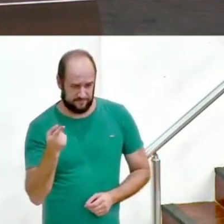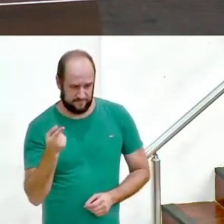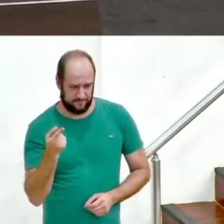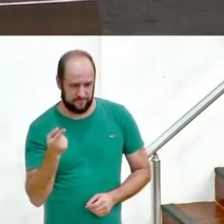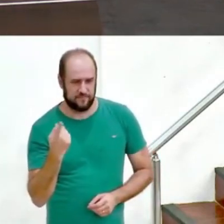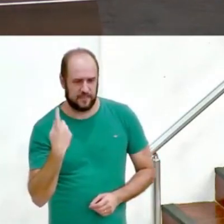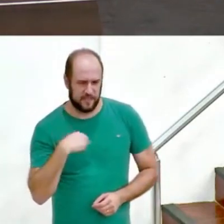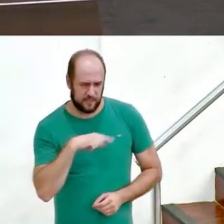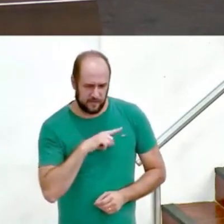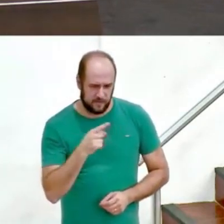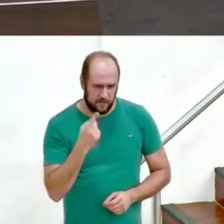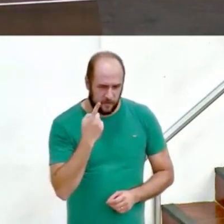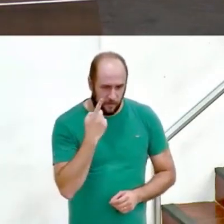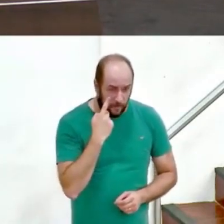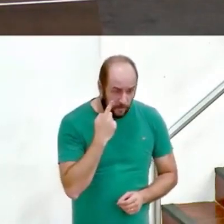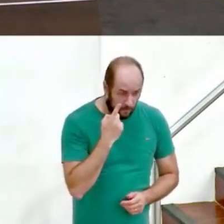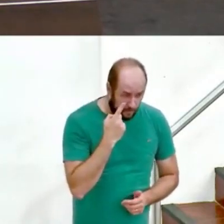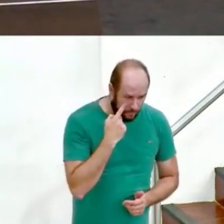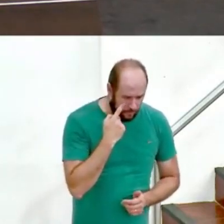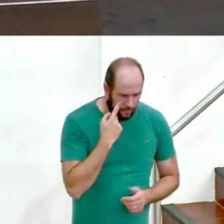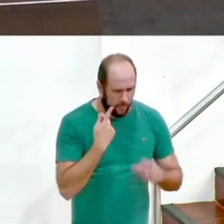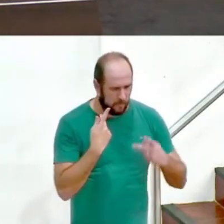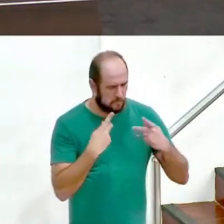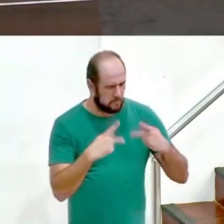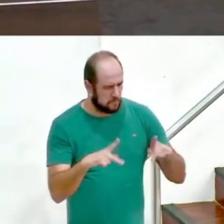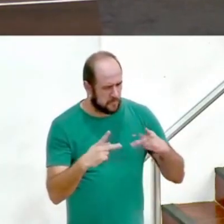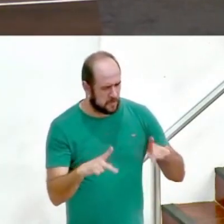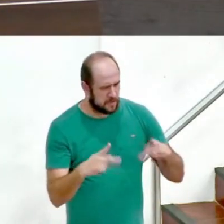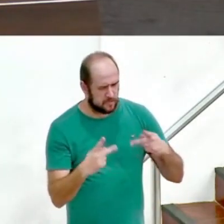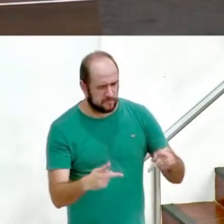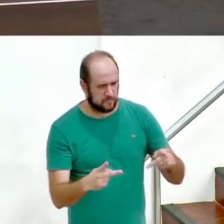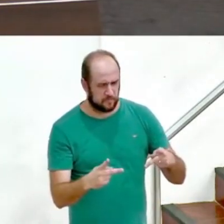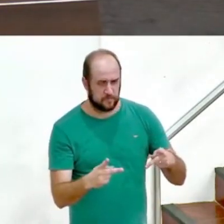nós vemos esta mensagem se repetindo